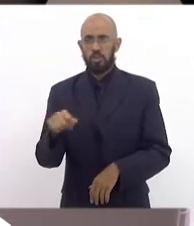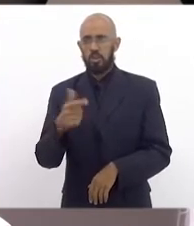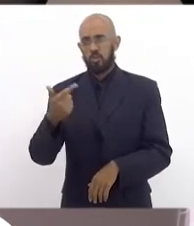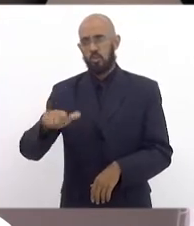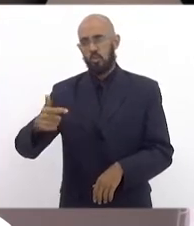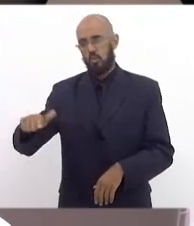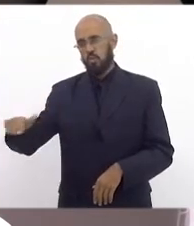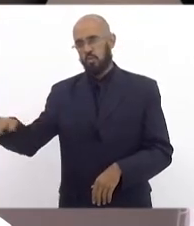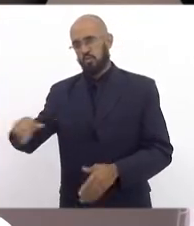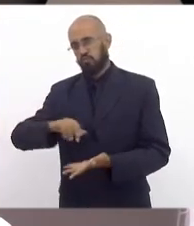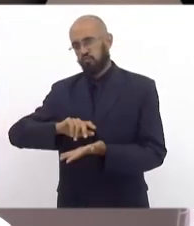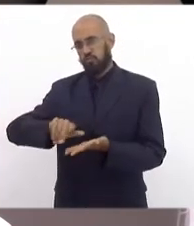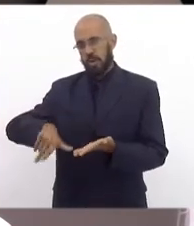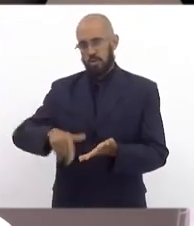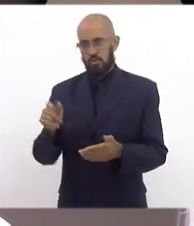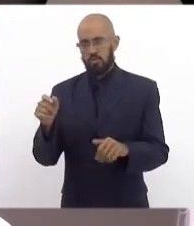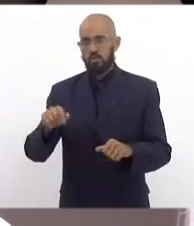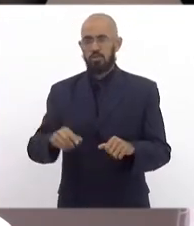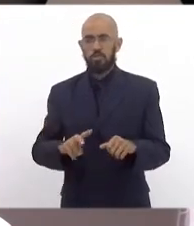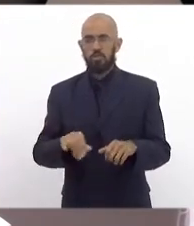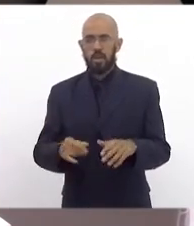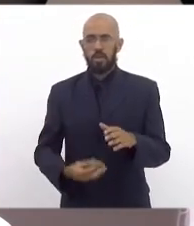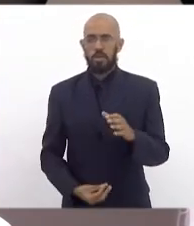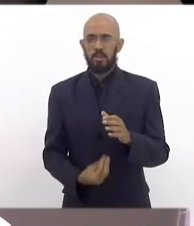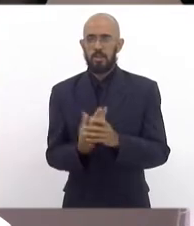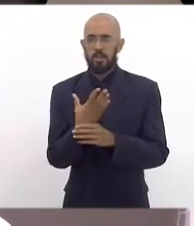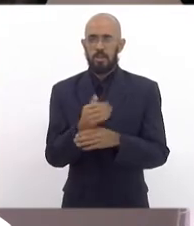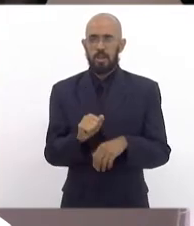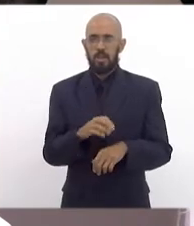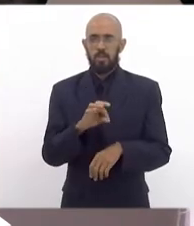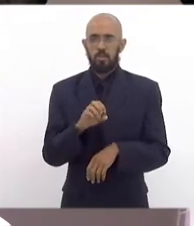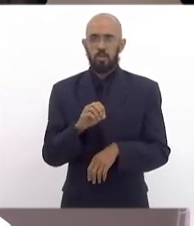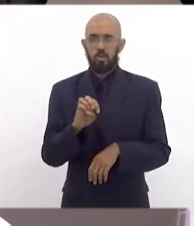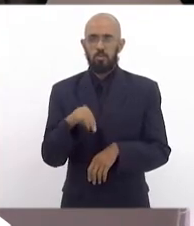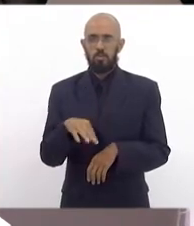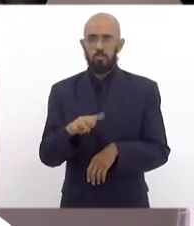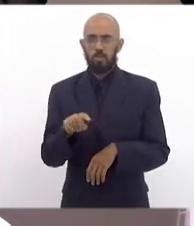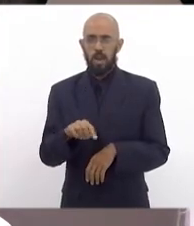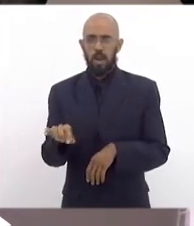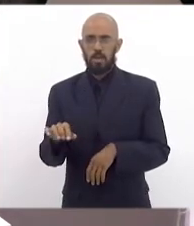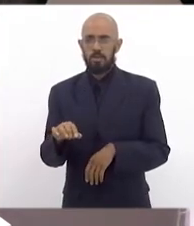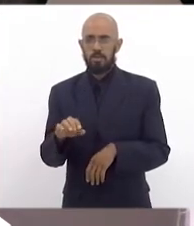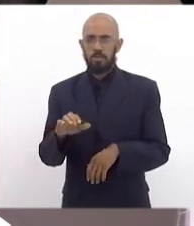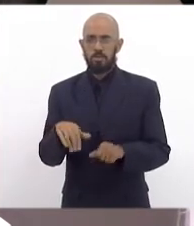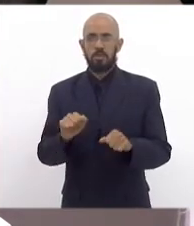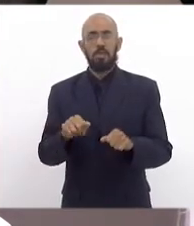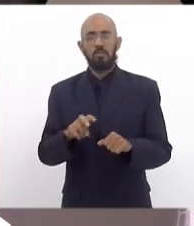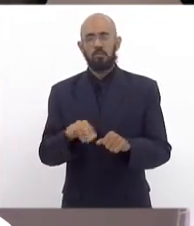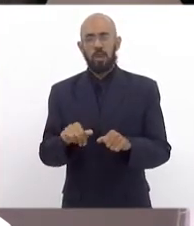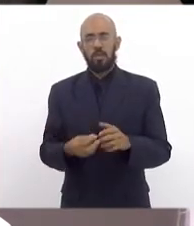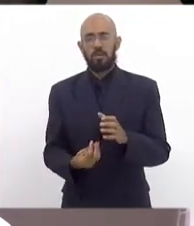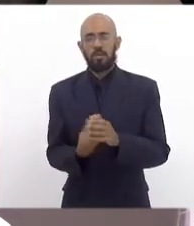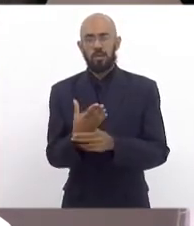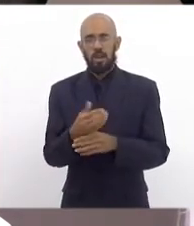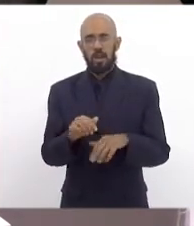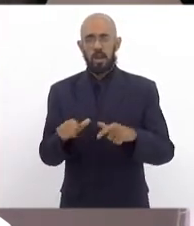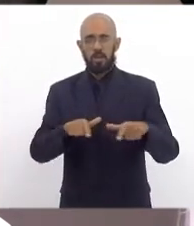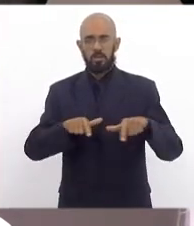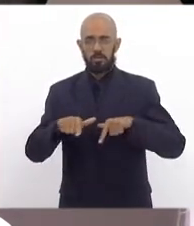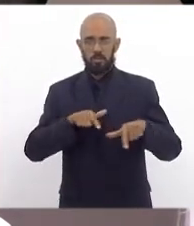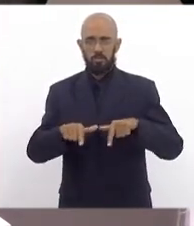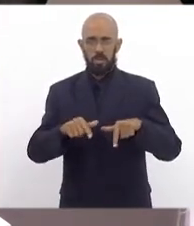então isso realmente vai gerar todos mais Confecções Mais gerará Emprego das Costureiras vai ser uma o